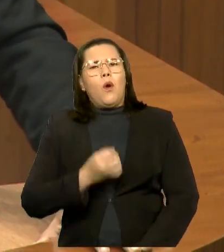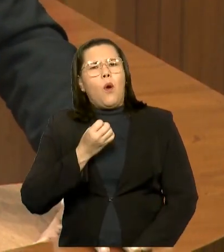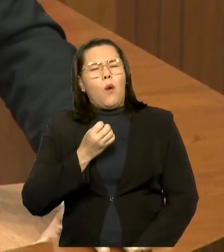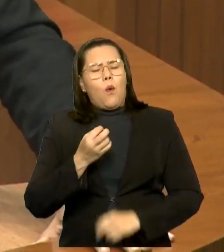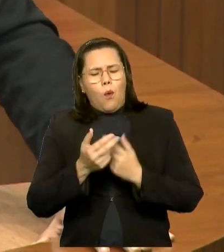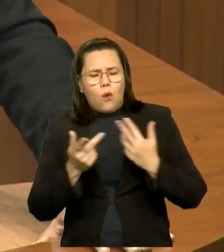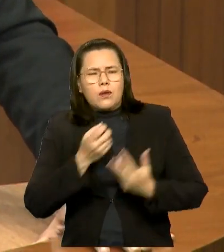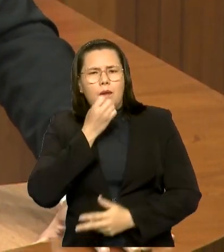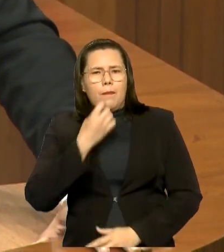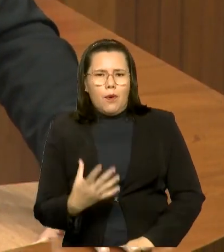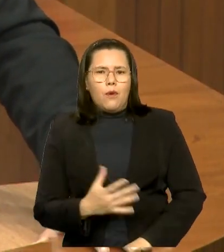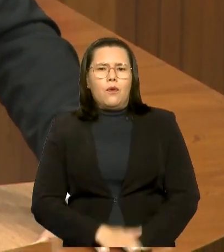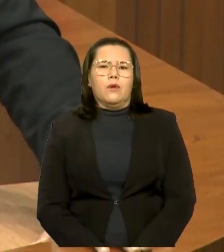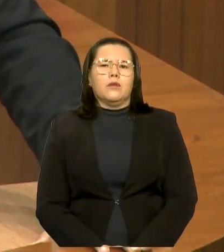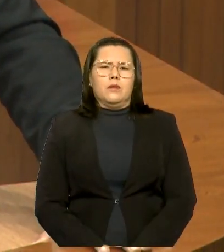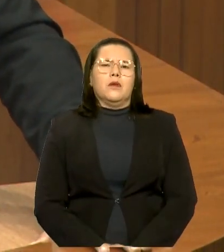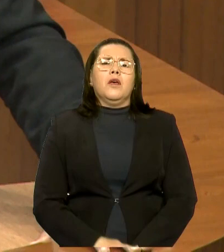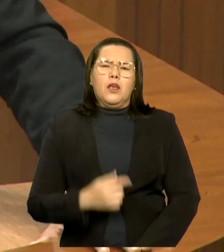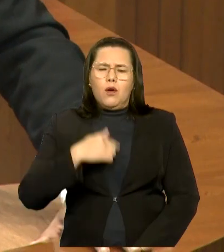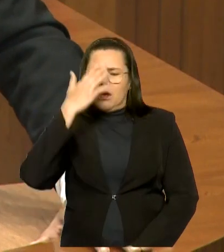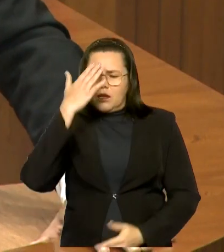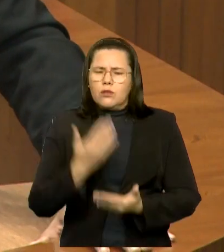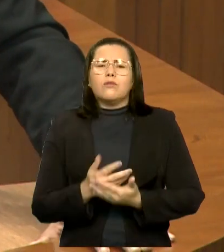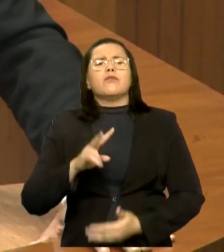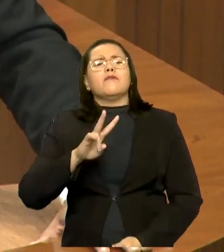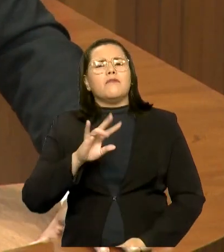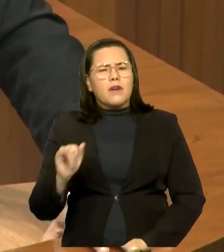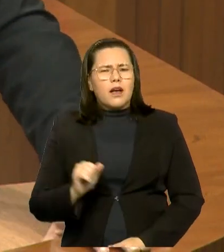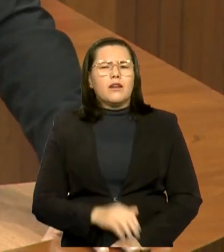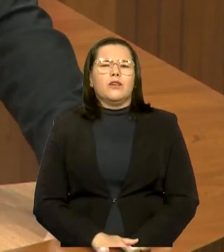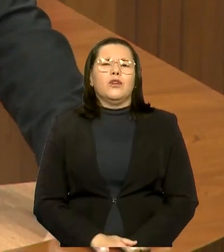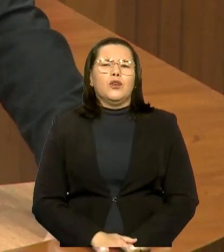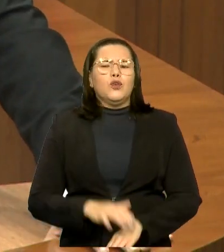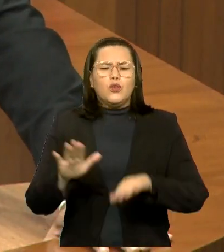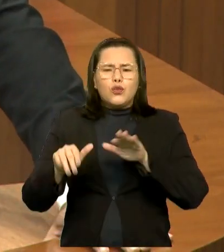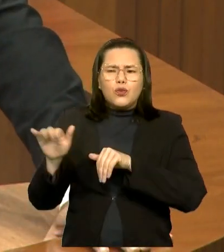estarei lá, acompanhando o pronunciamento do governo do Estado, com uma expectativa